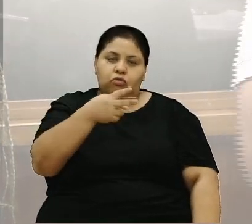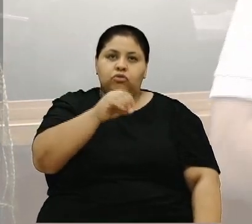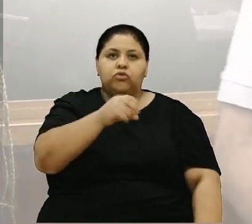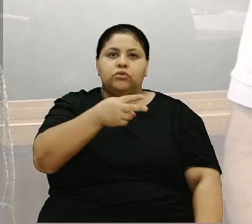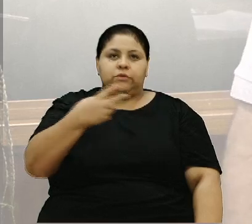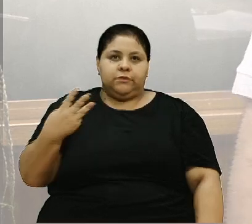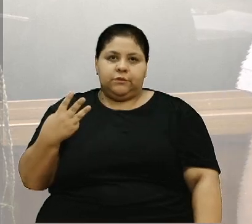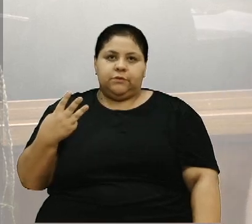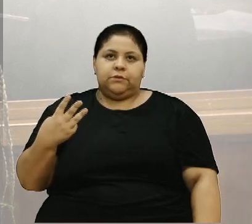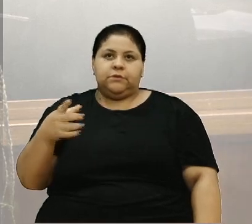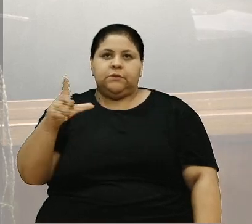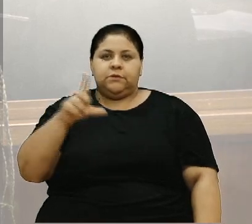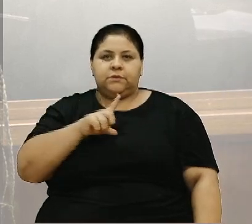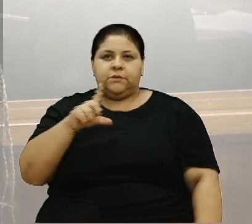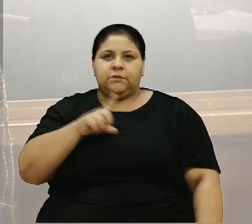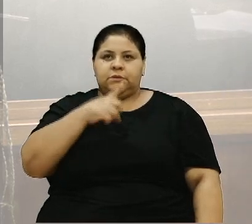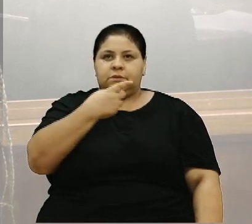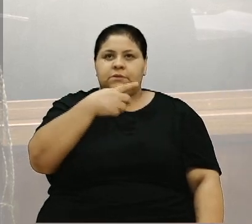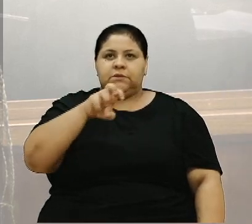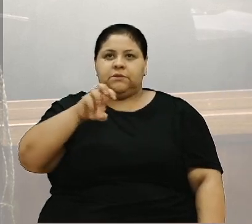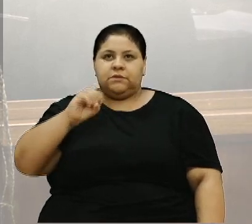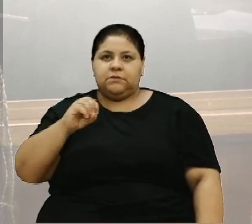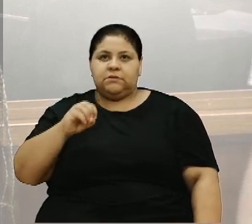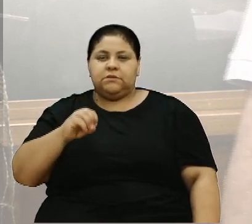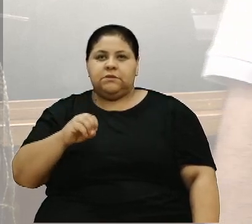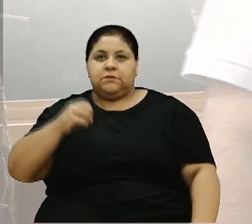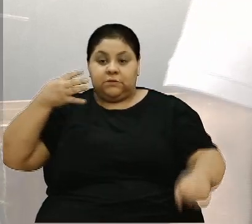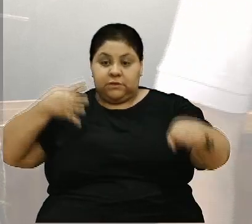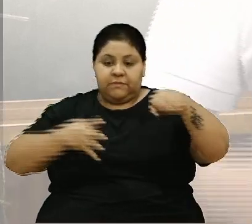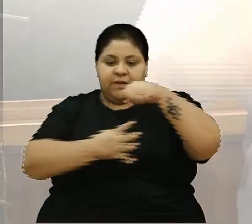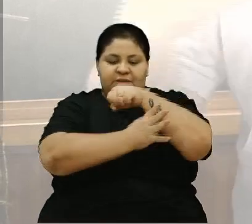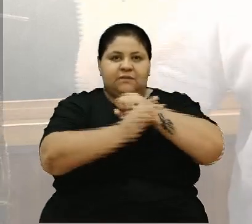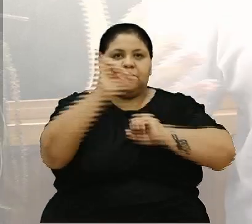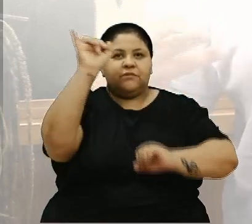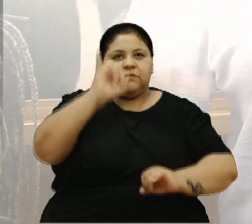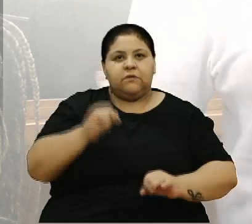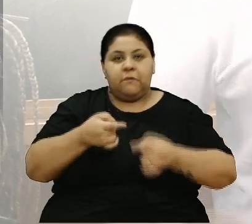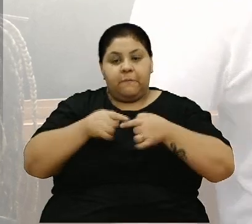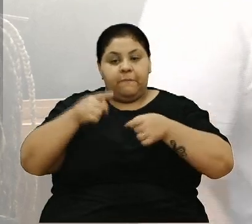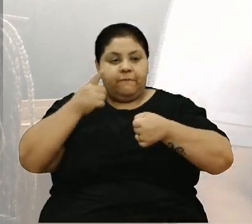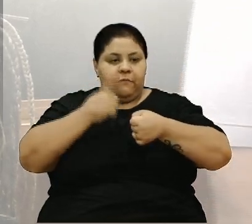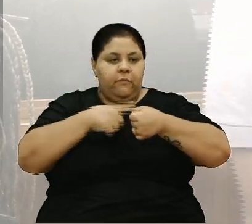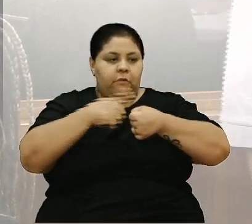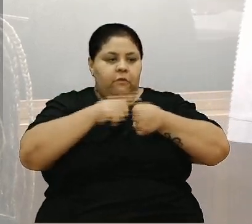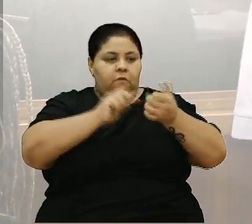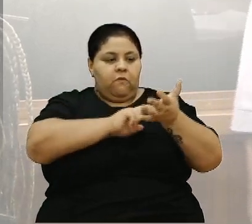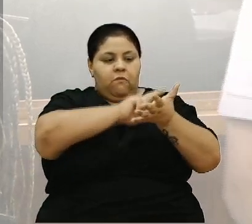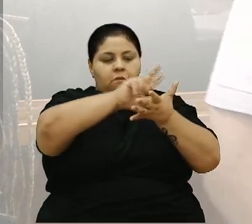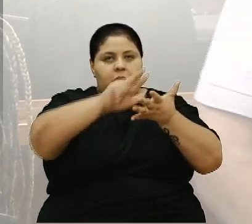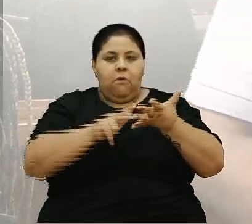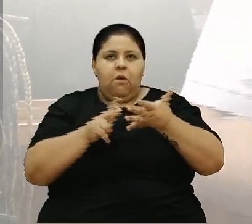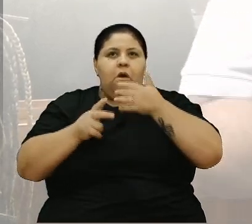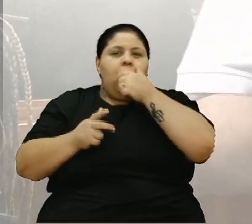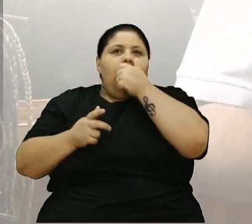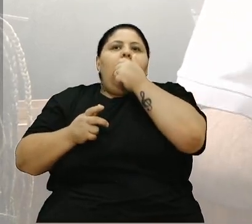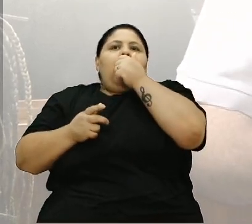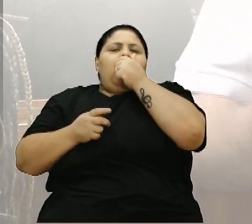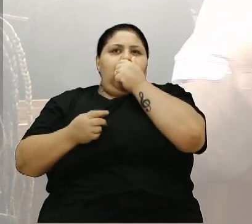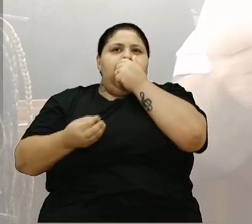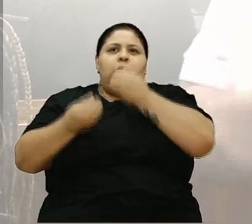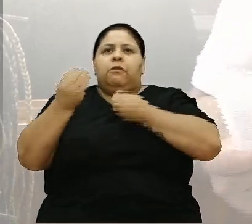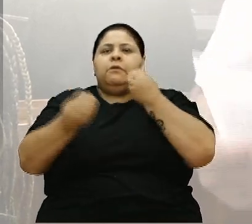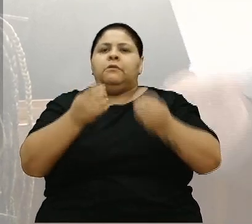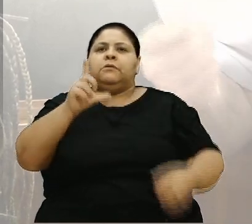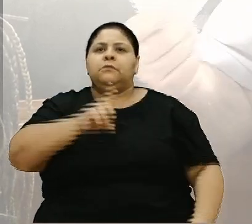a efeméride dos 150 anos da imigração italiana, mas essa cidade que é múltipla e diversa, e como nós